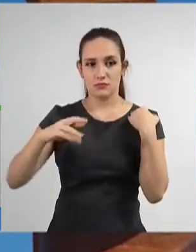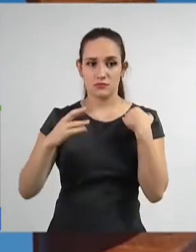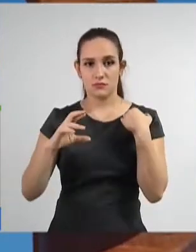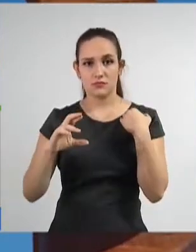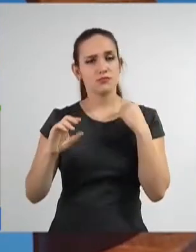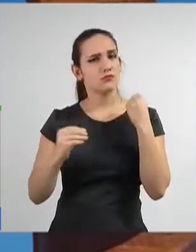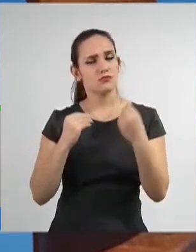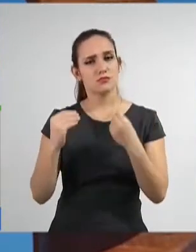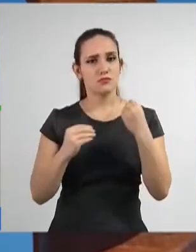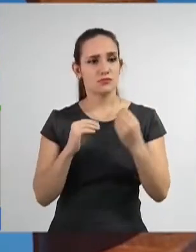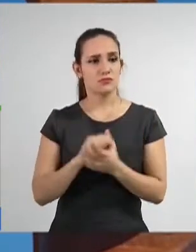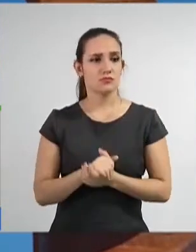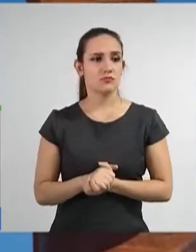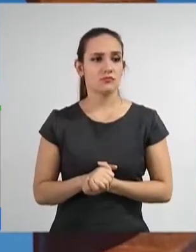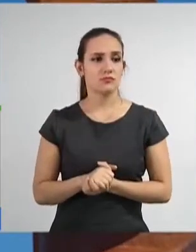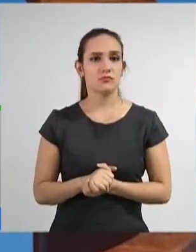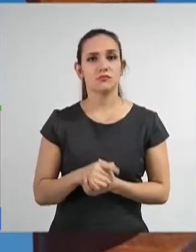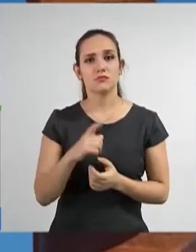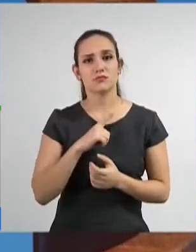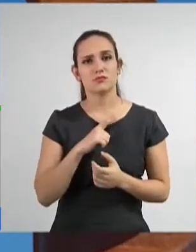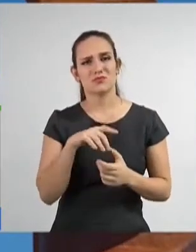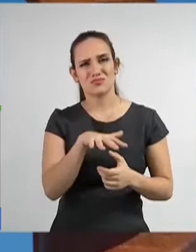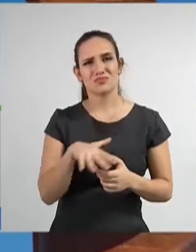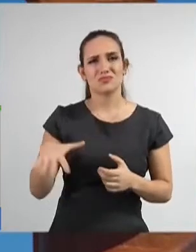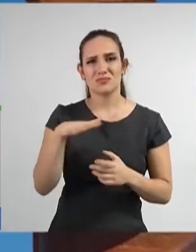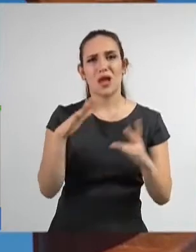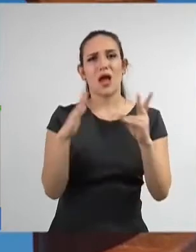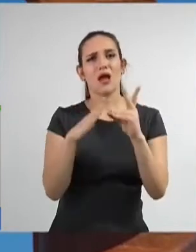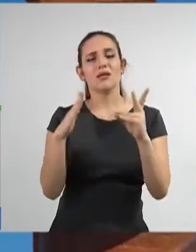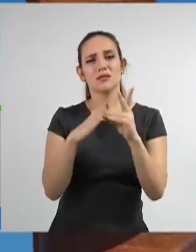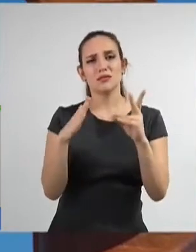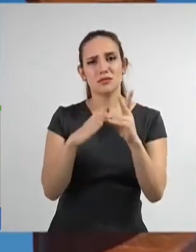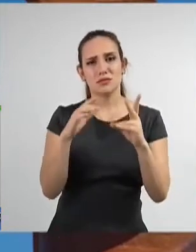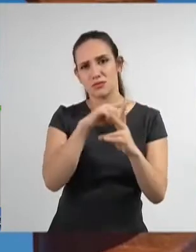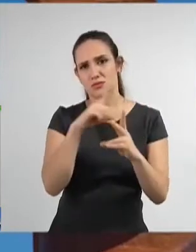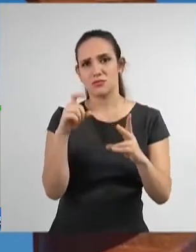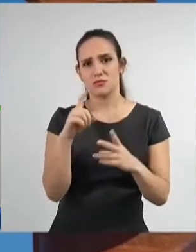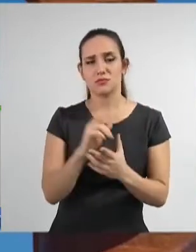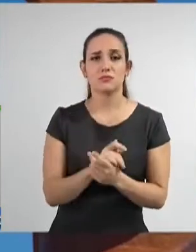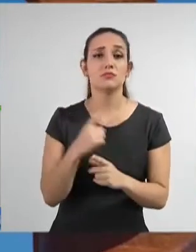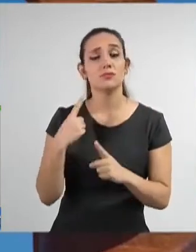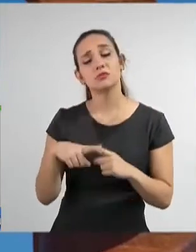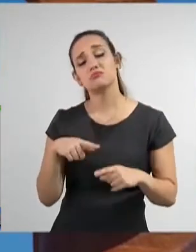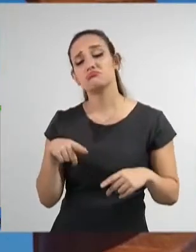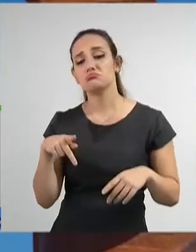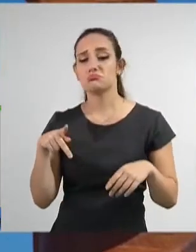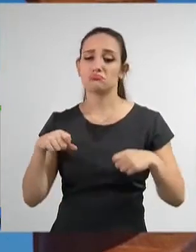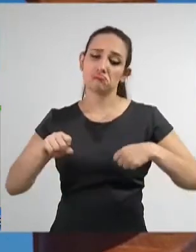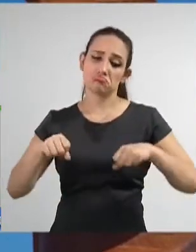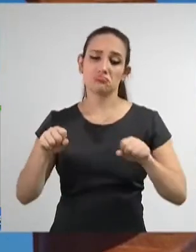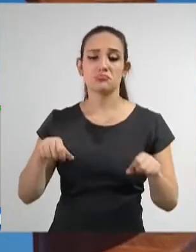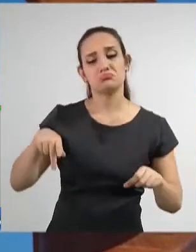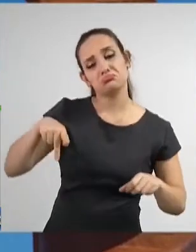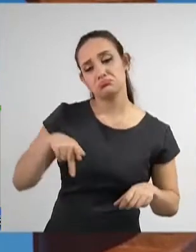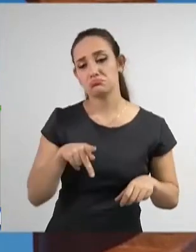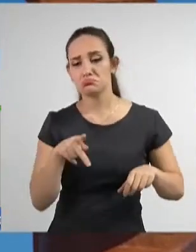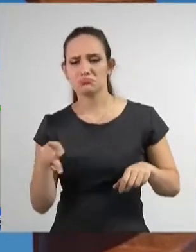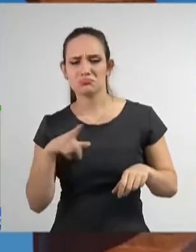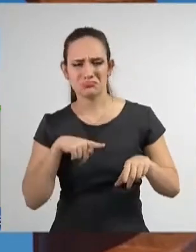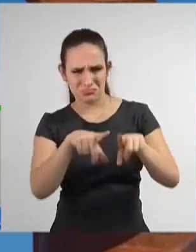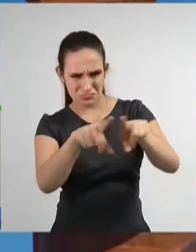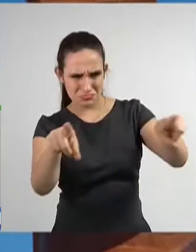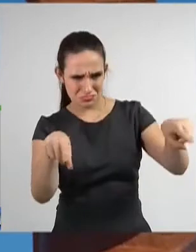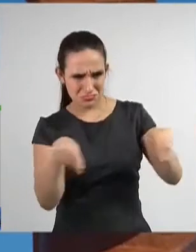Sofreu um acidente na reserva indígena de Dourados. Ele seguia de moto, quando perto de um campo de futebol, na companhia da esposa, o